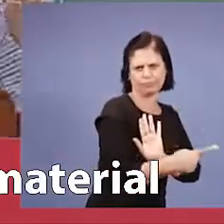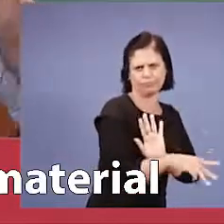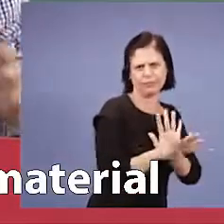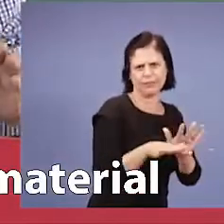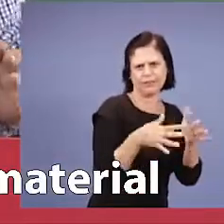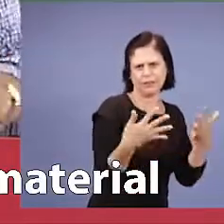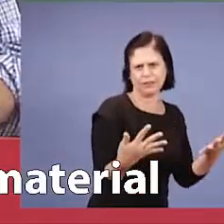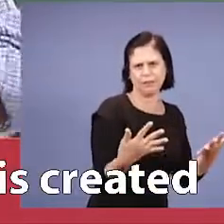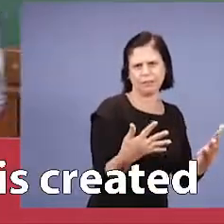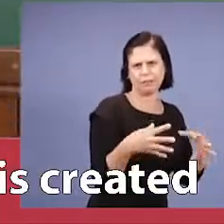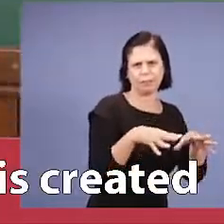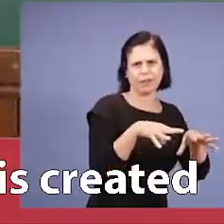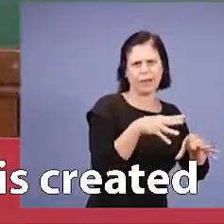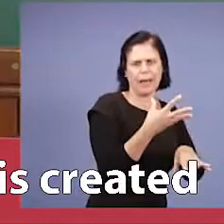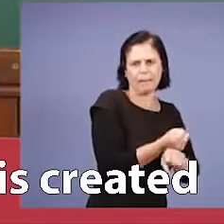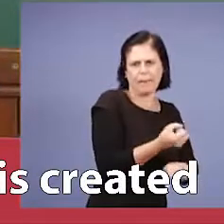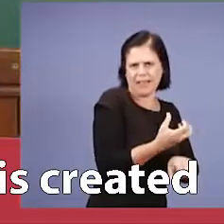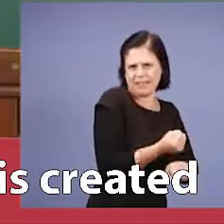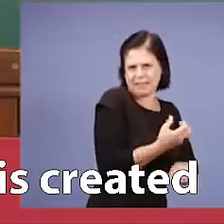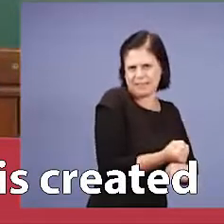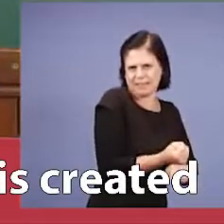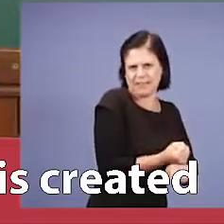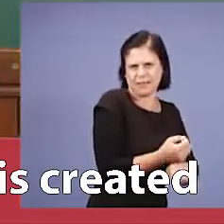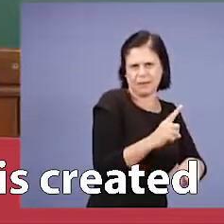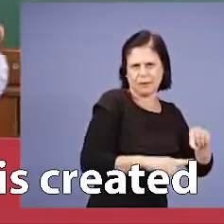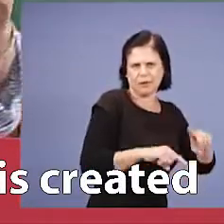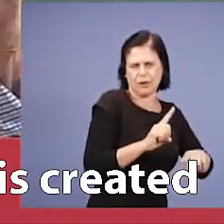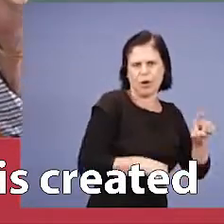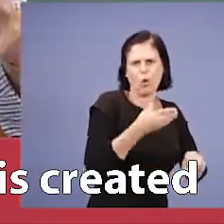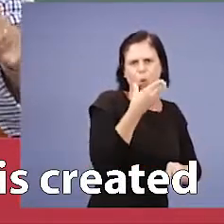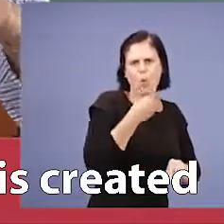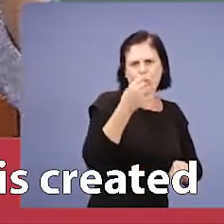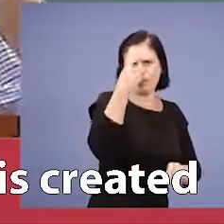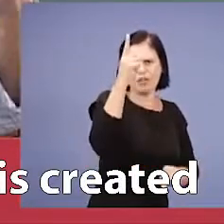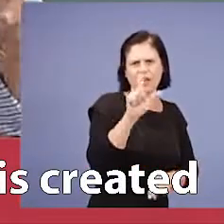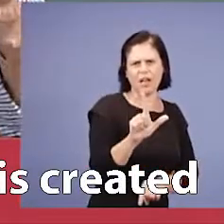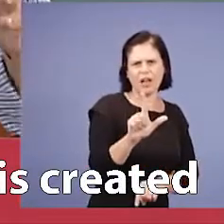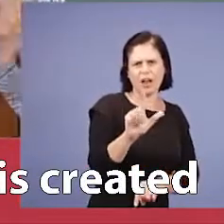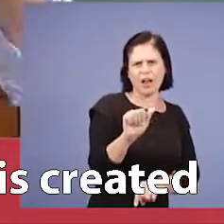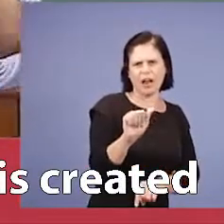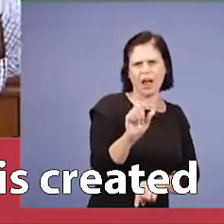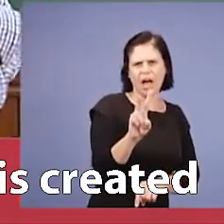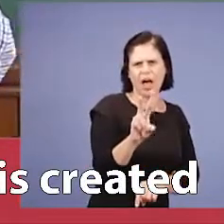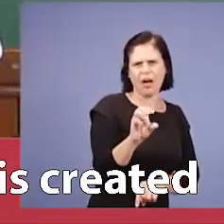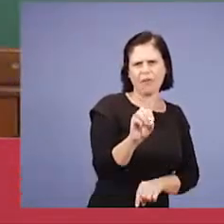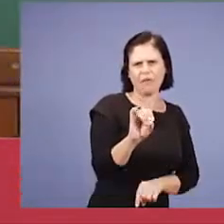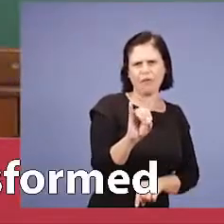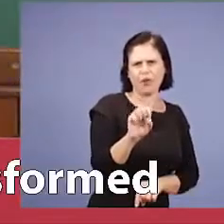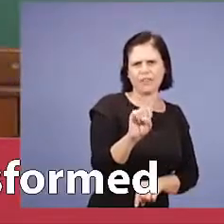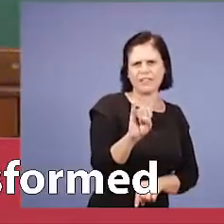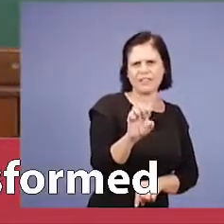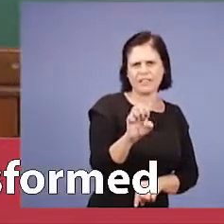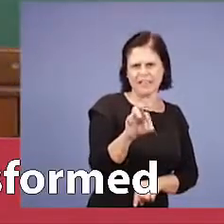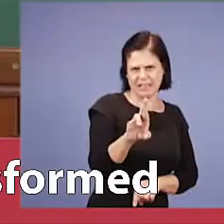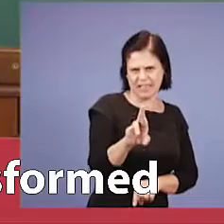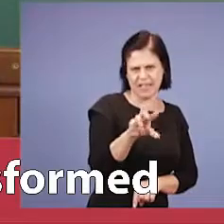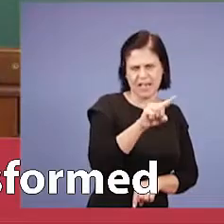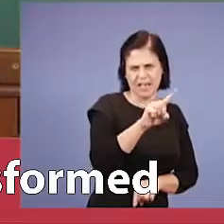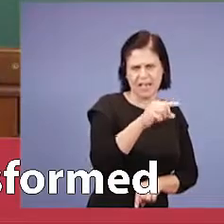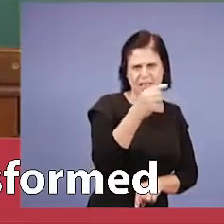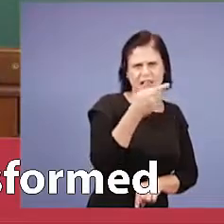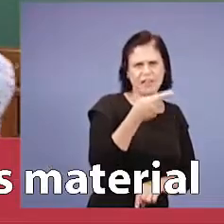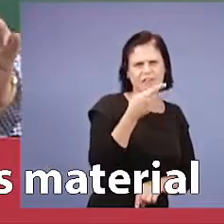que está na matéria aí disse diz na posse é na natureza nada se cria nada se perde tudo se